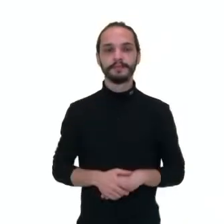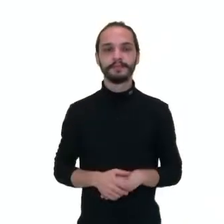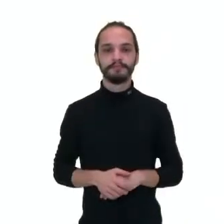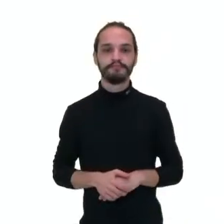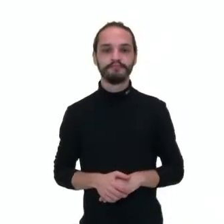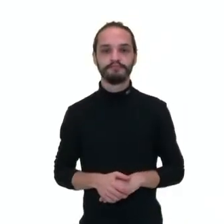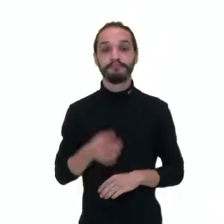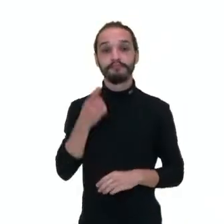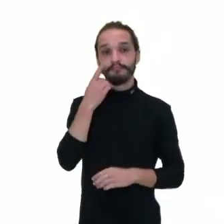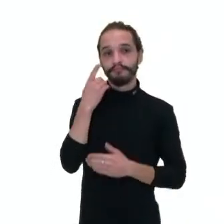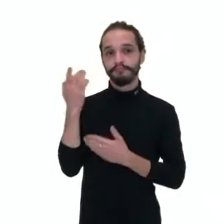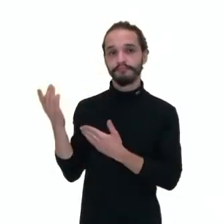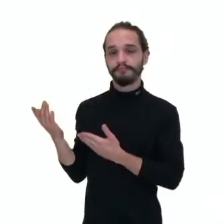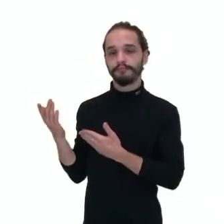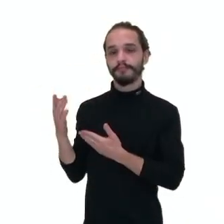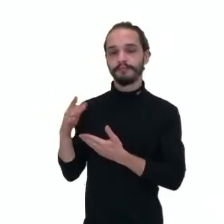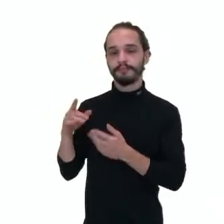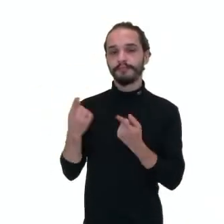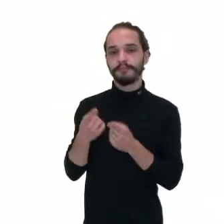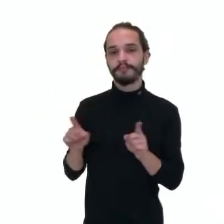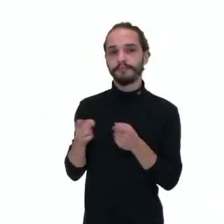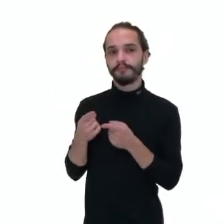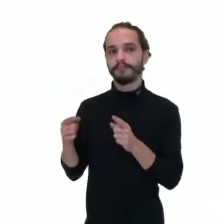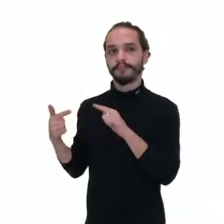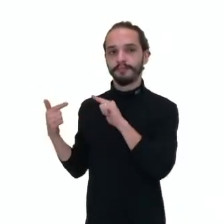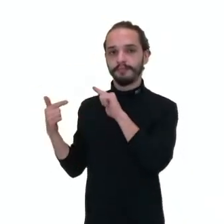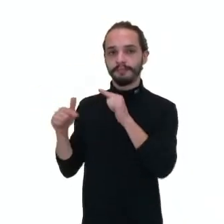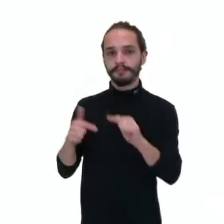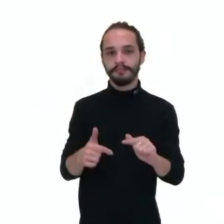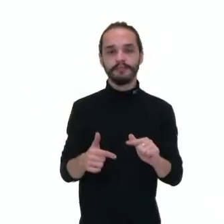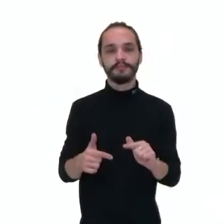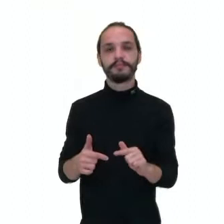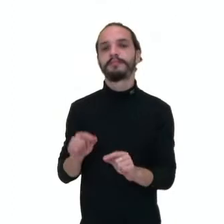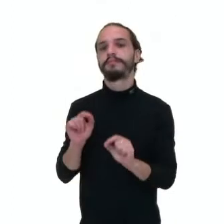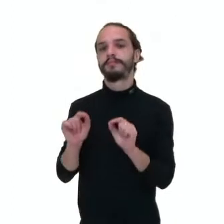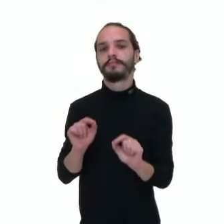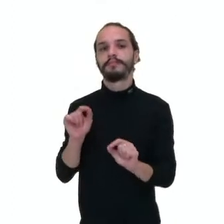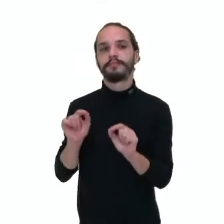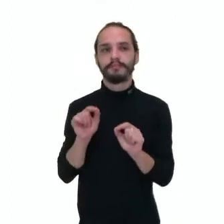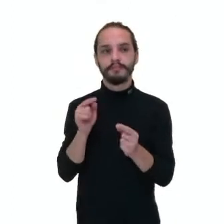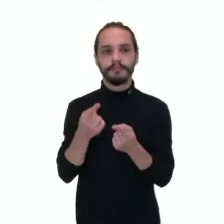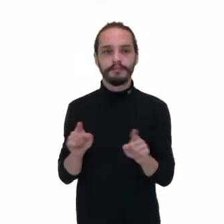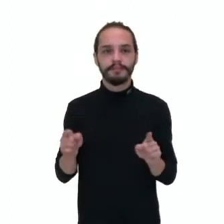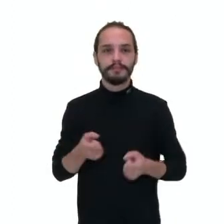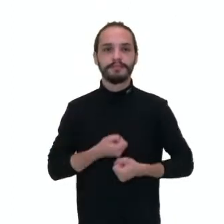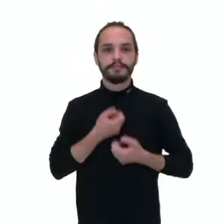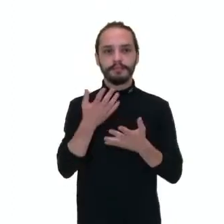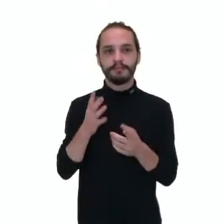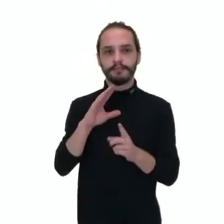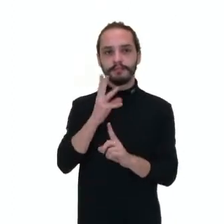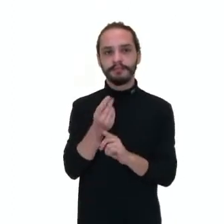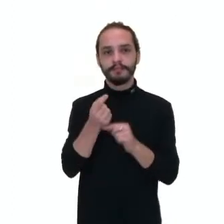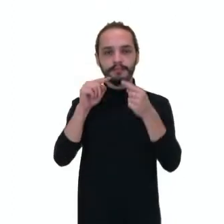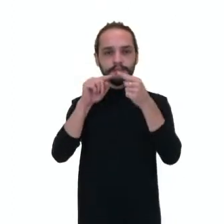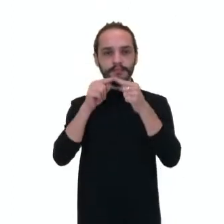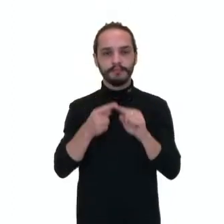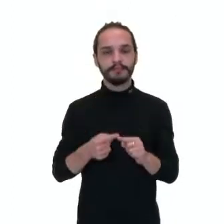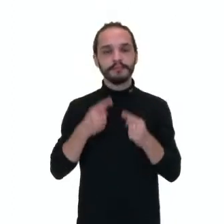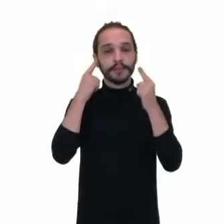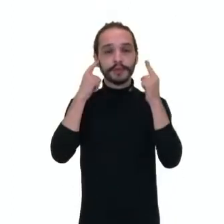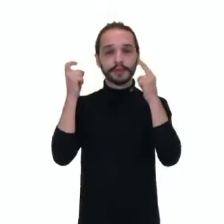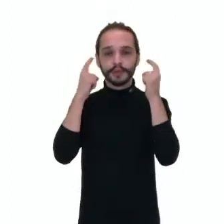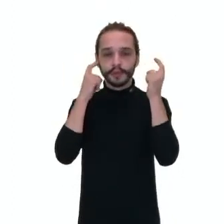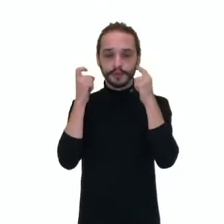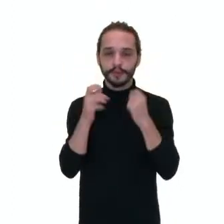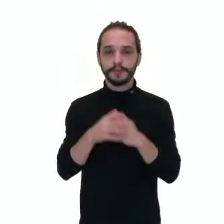Então nós temos a música erudita, manifestação artística estabelecida de forma escrita mediante combinação dos sons e seus elementos primordiais. Então nós vemos que